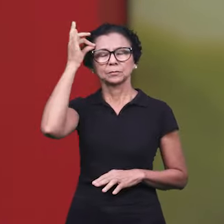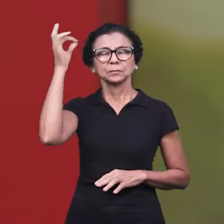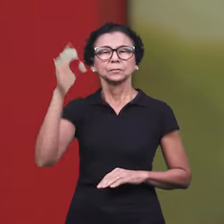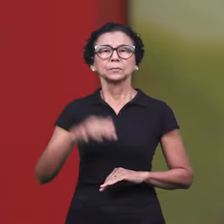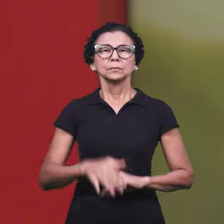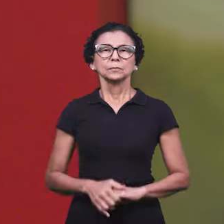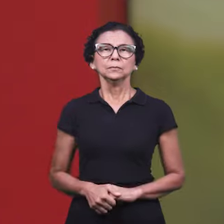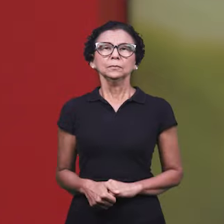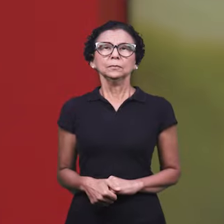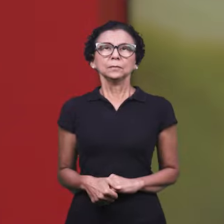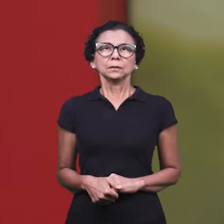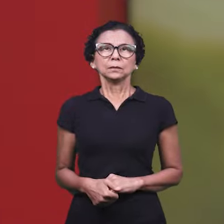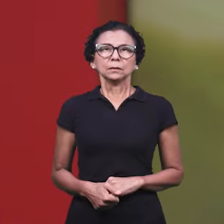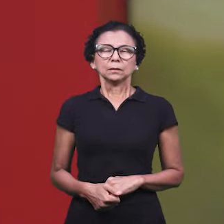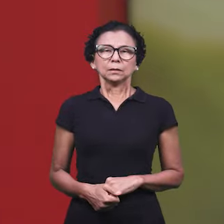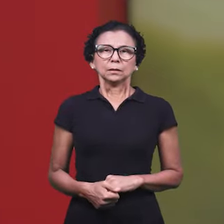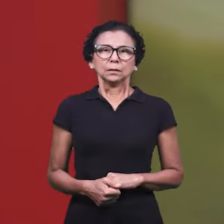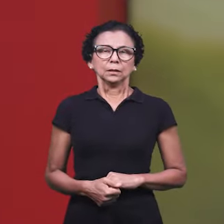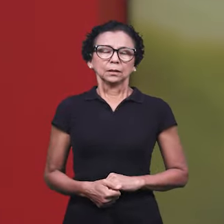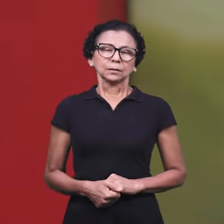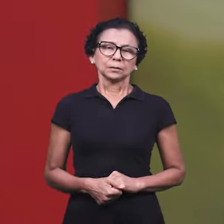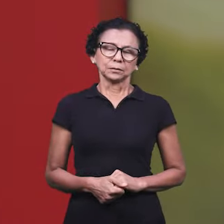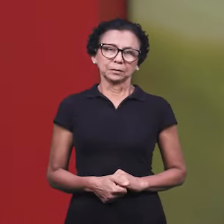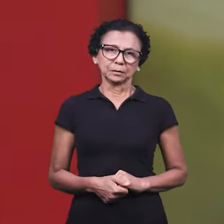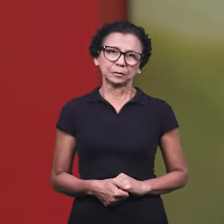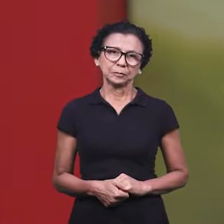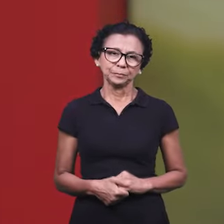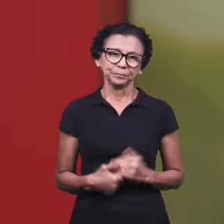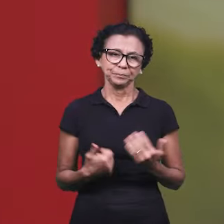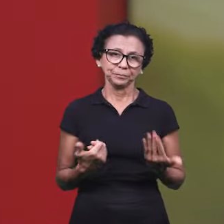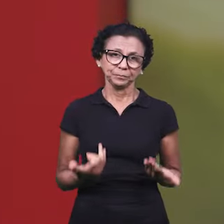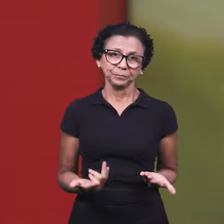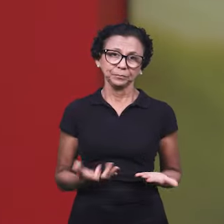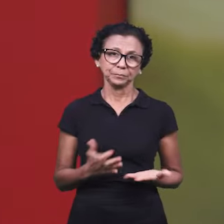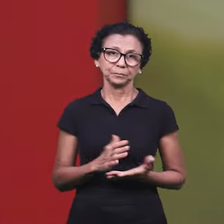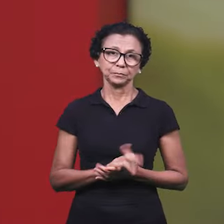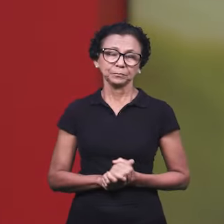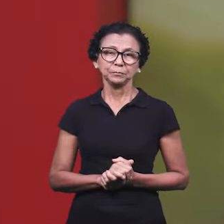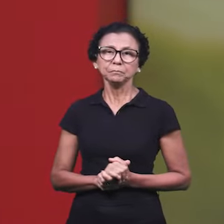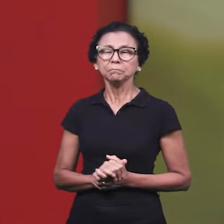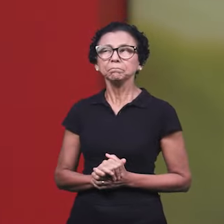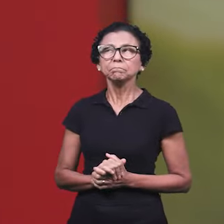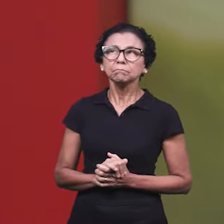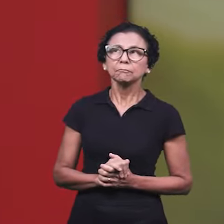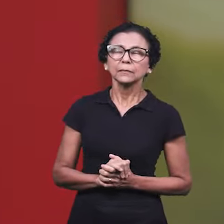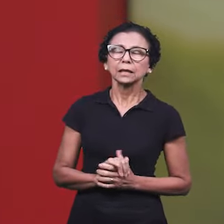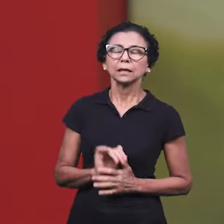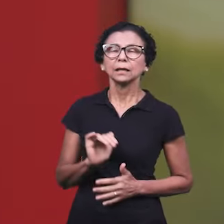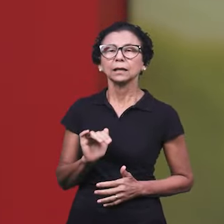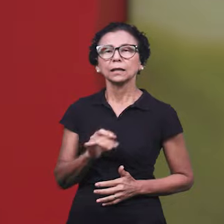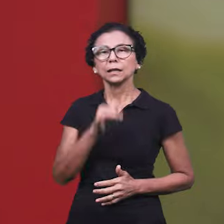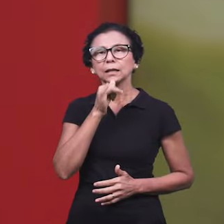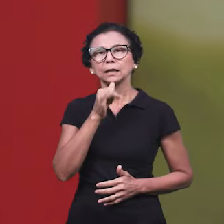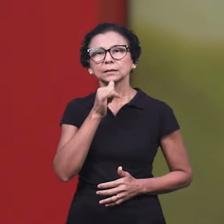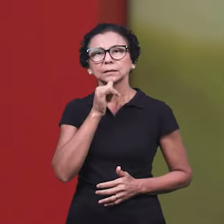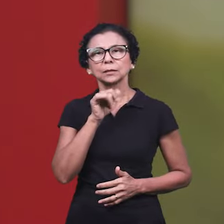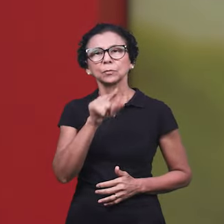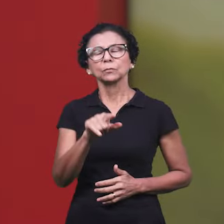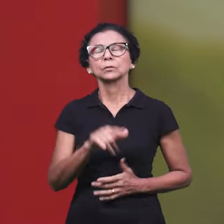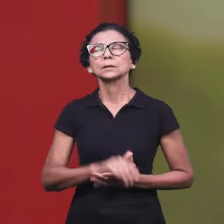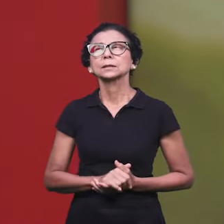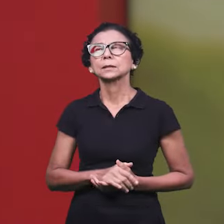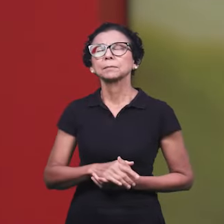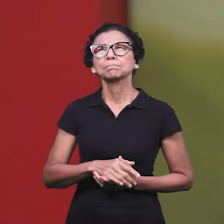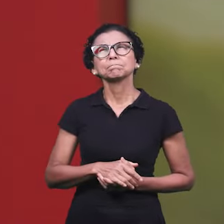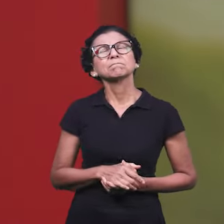engano do homem é quando ele acha que Deus morreu na vida dele ele quer uma herança qual maior herança que de o